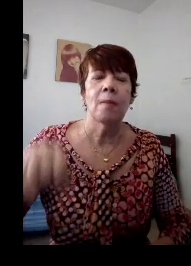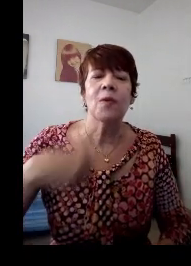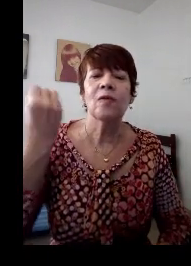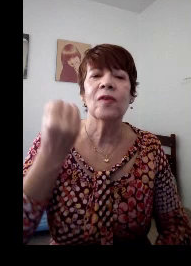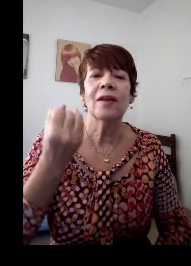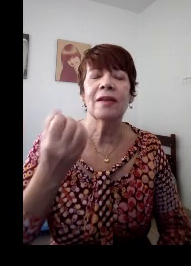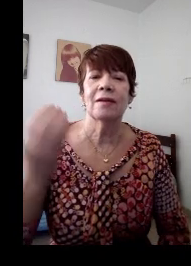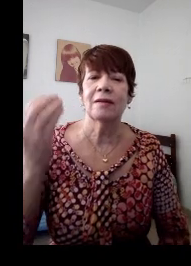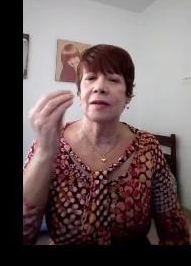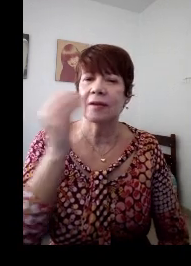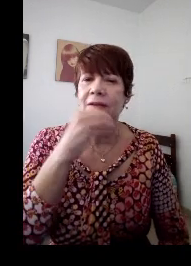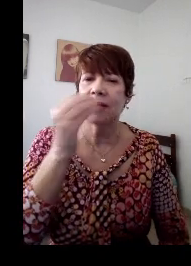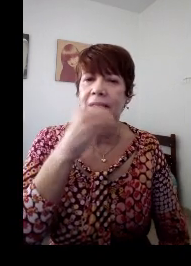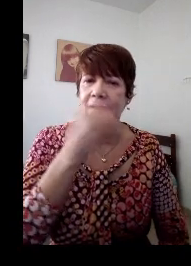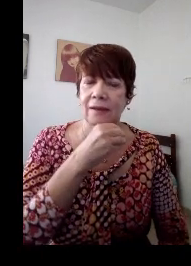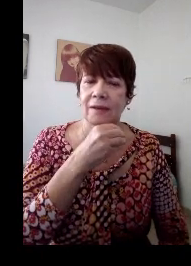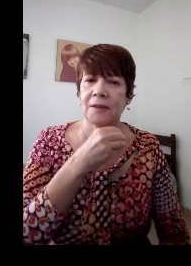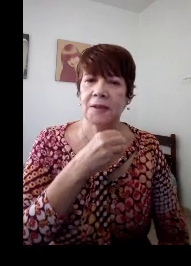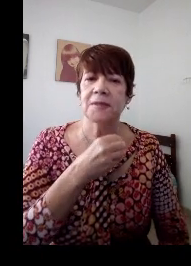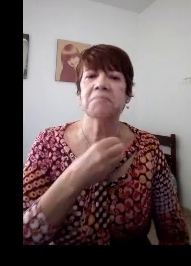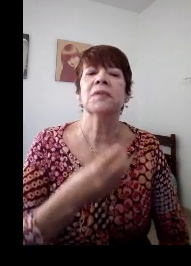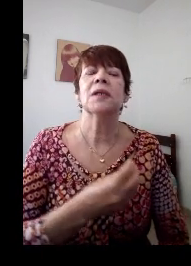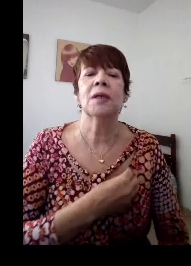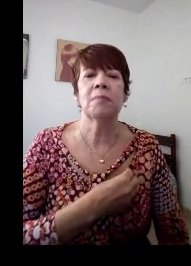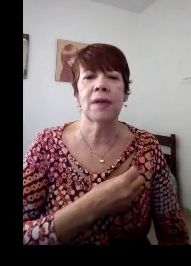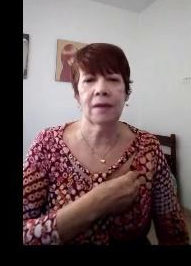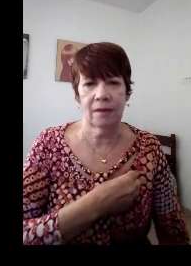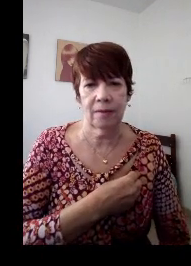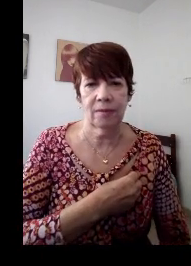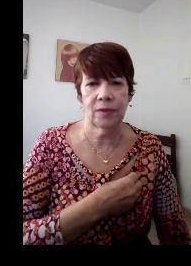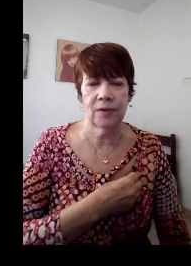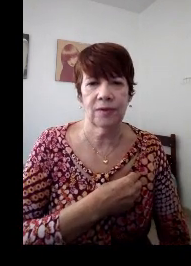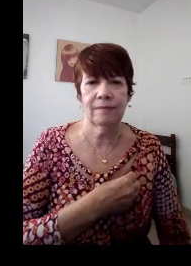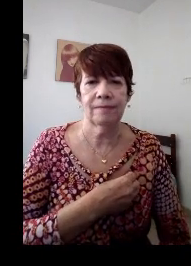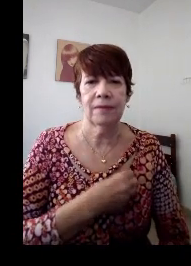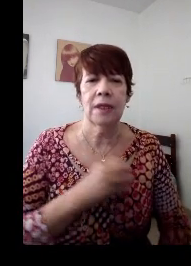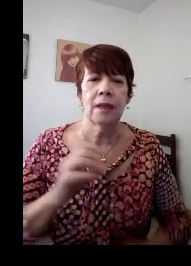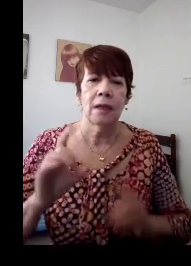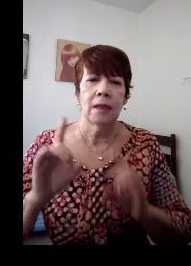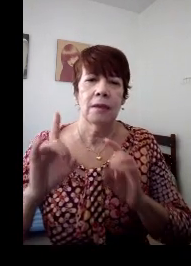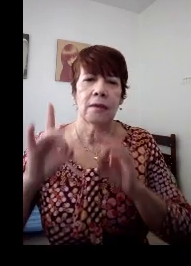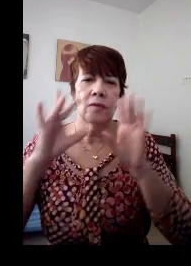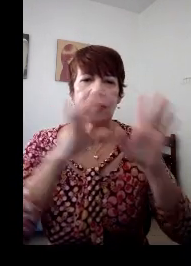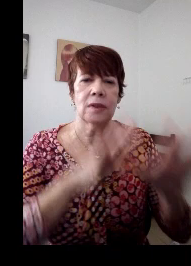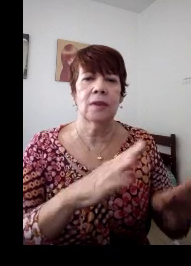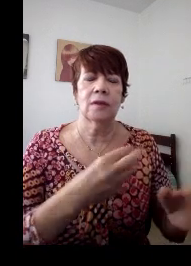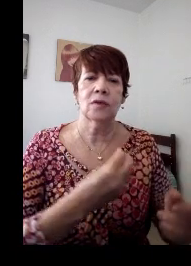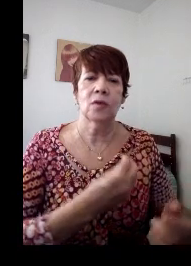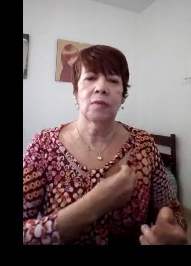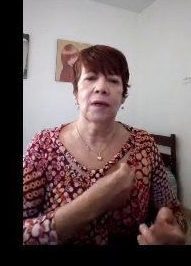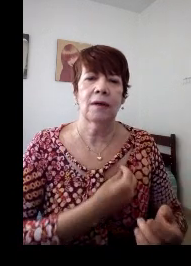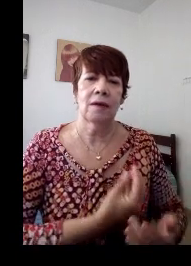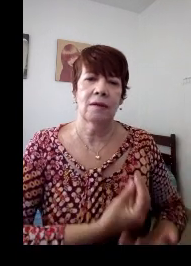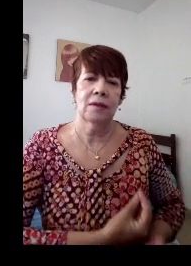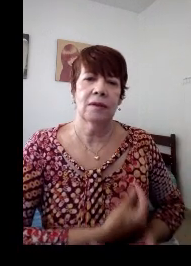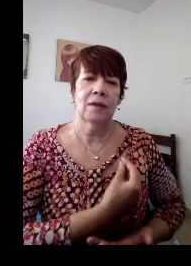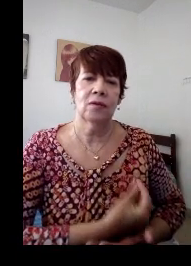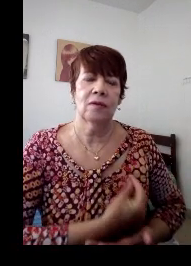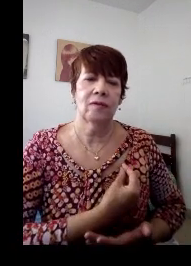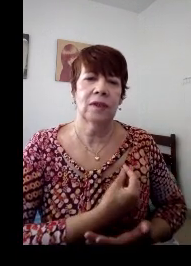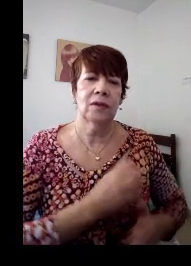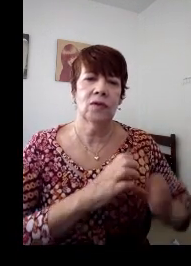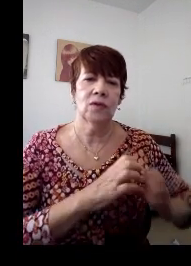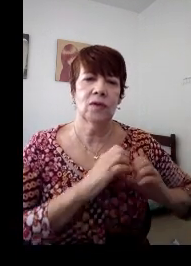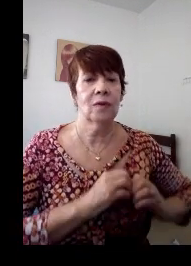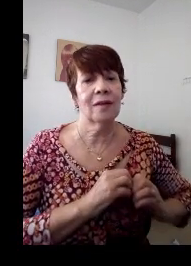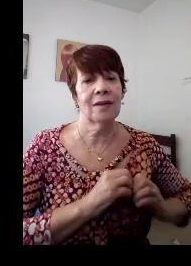perigoso você deixar o pecado entrar na sua vida. Por isso que